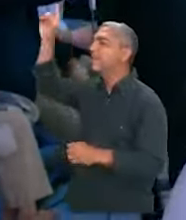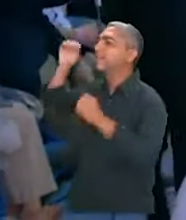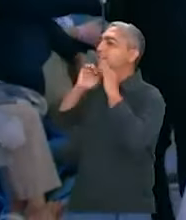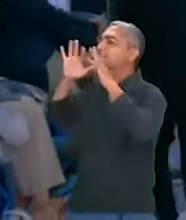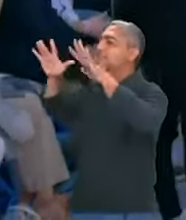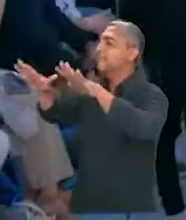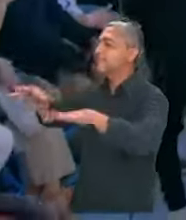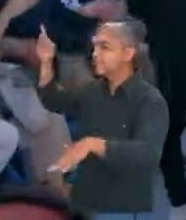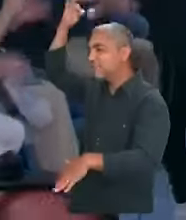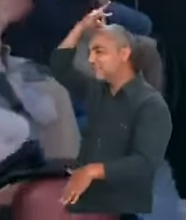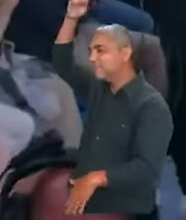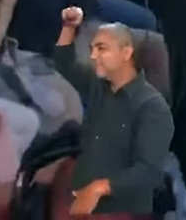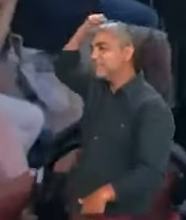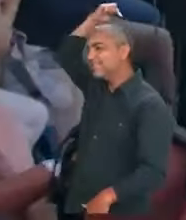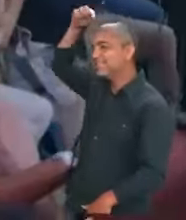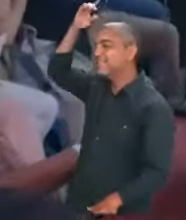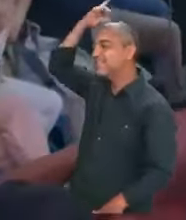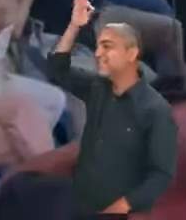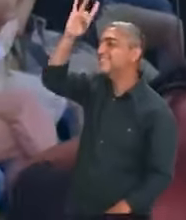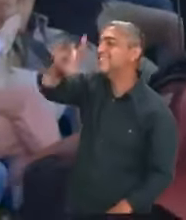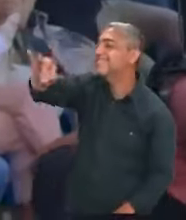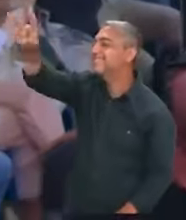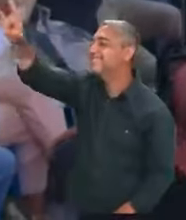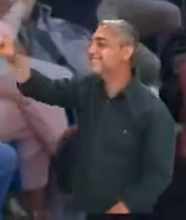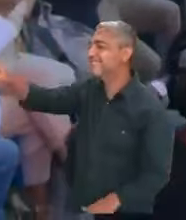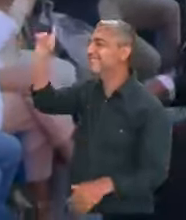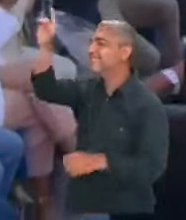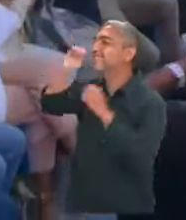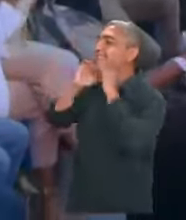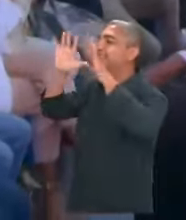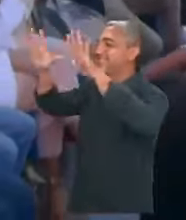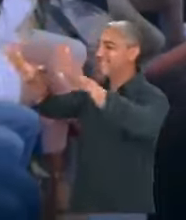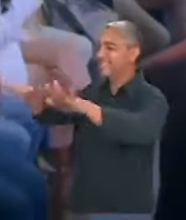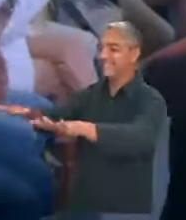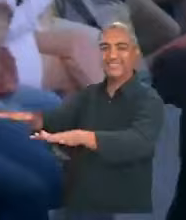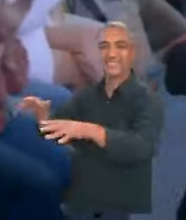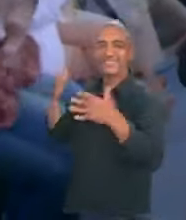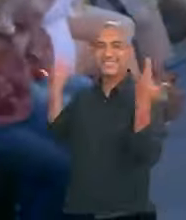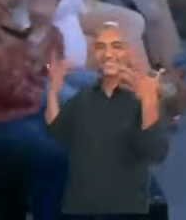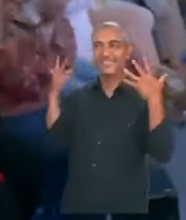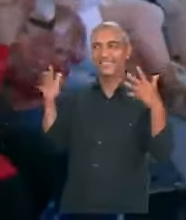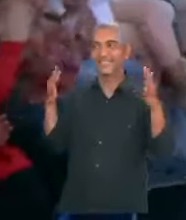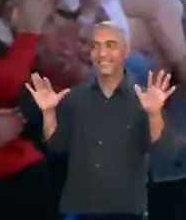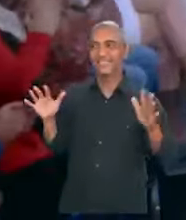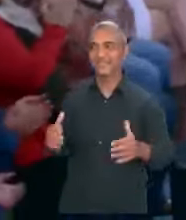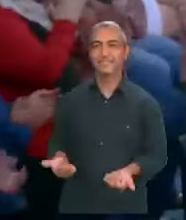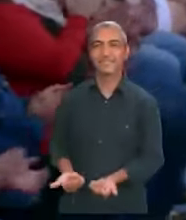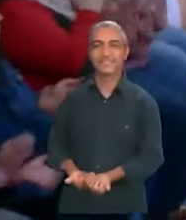Você pode aplaudir assim, obrigado, gente, pela presença de vocês, tá? Muito obrigado. Deus abençoe.